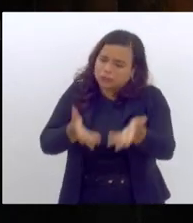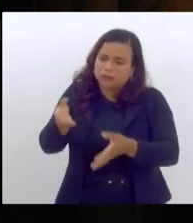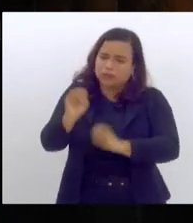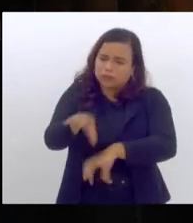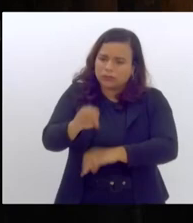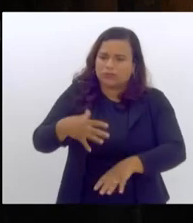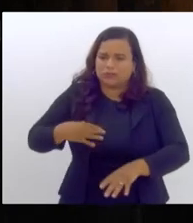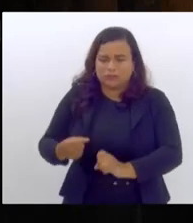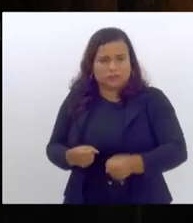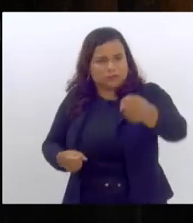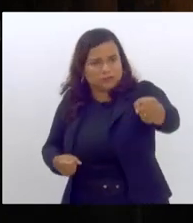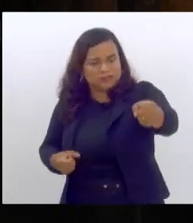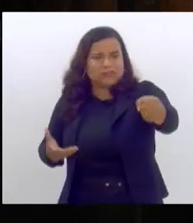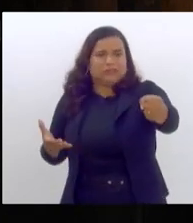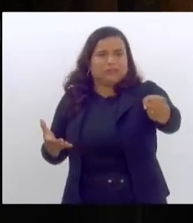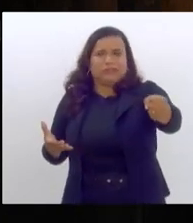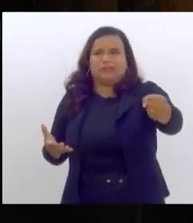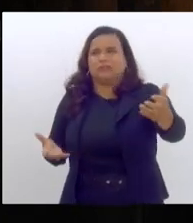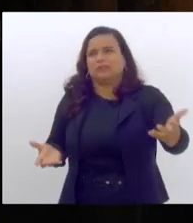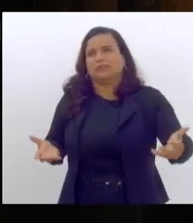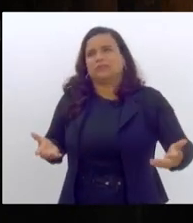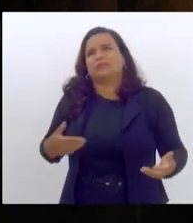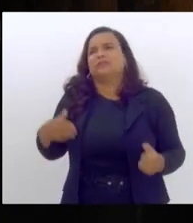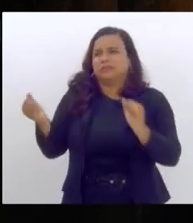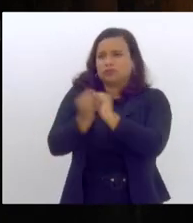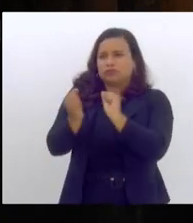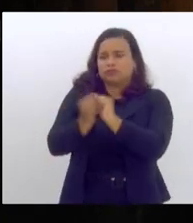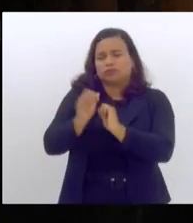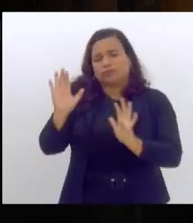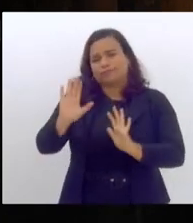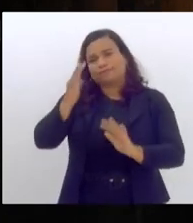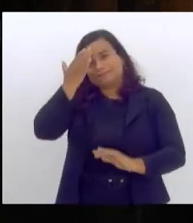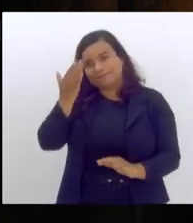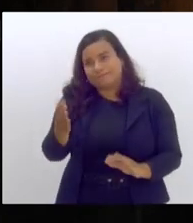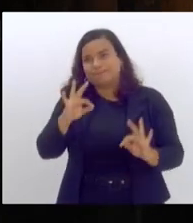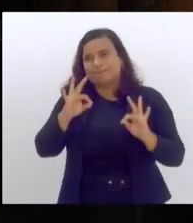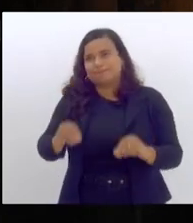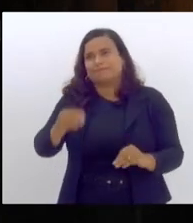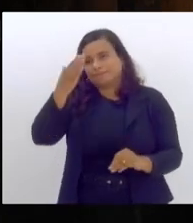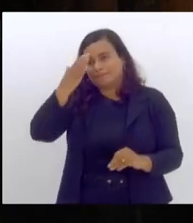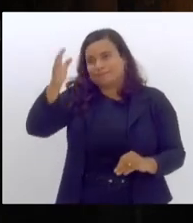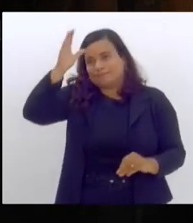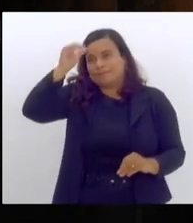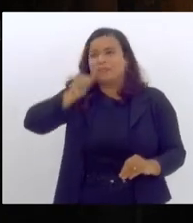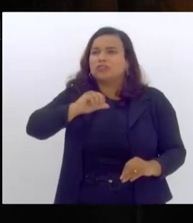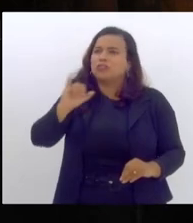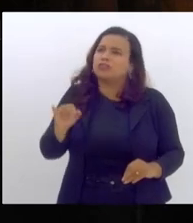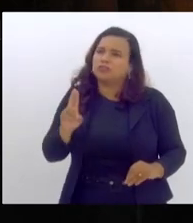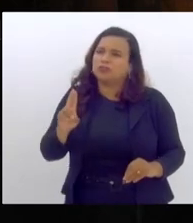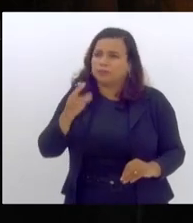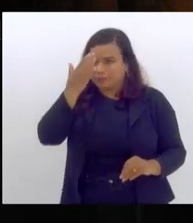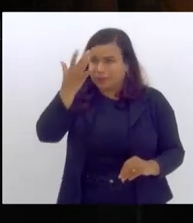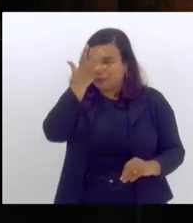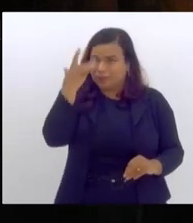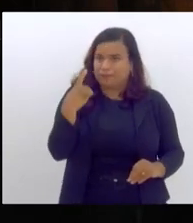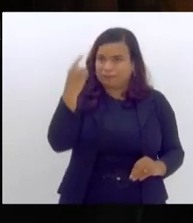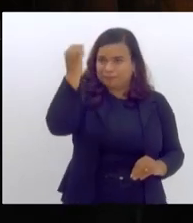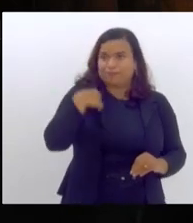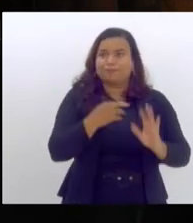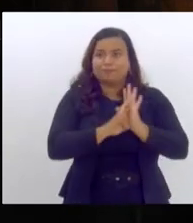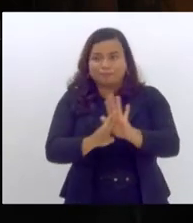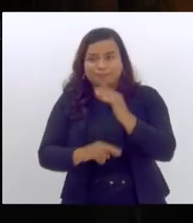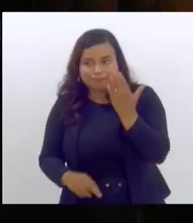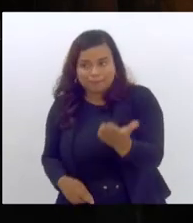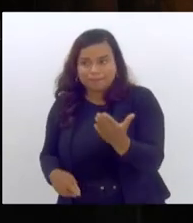para a educação do seu filho. Logo ele. Tamo junto aí, gente. Muito obrigado por tudo. Obrigado, Tia Ju. Obrigado, meu eleitor. Eu estou aqui para representar